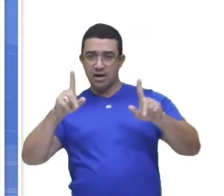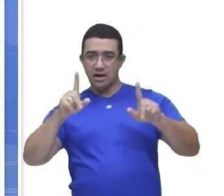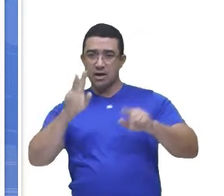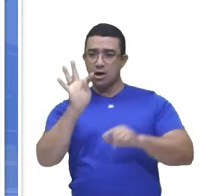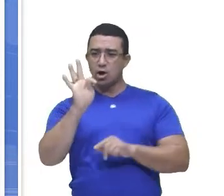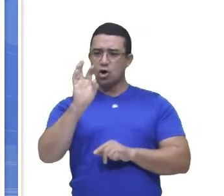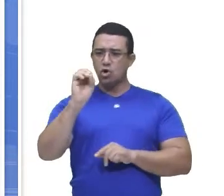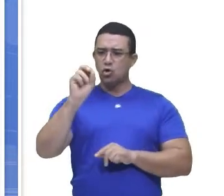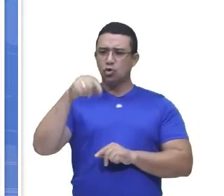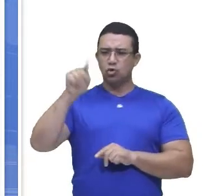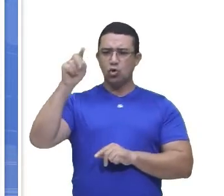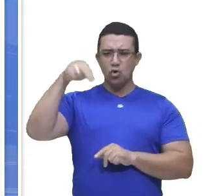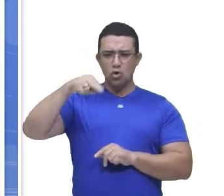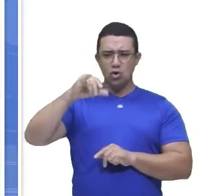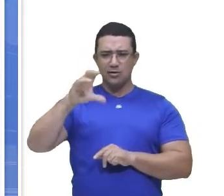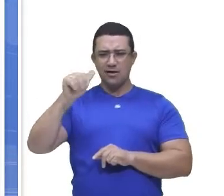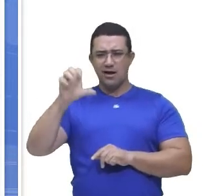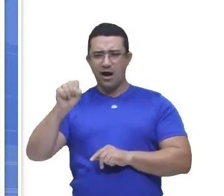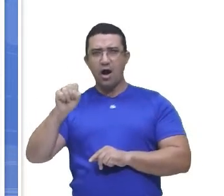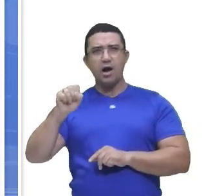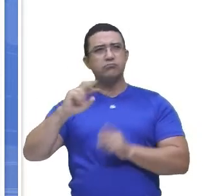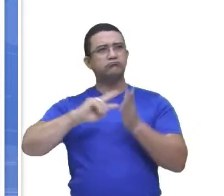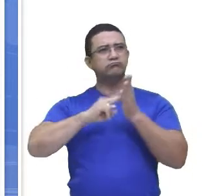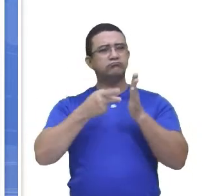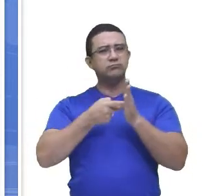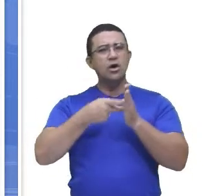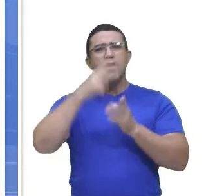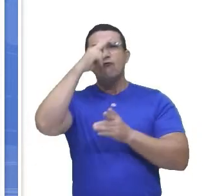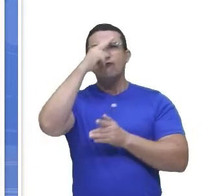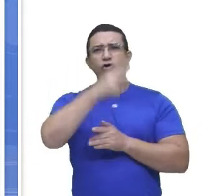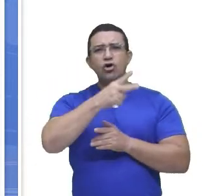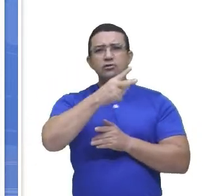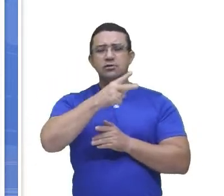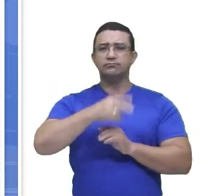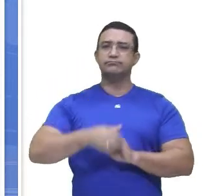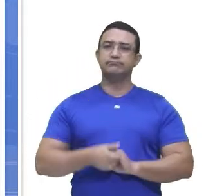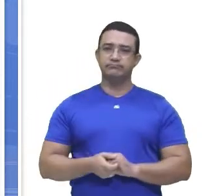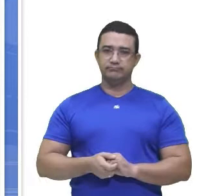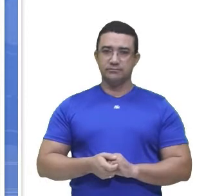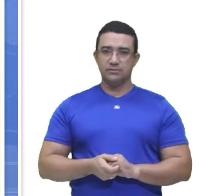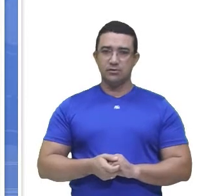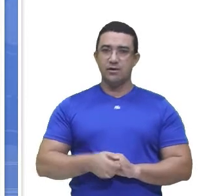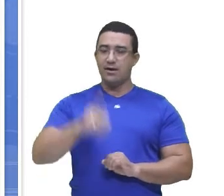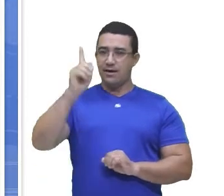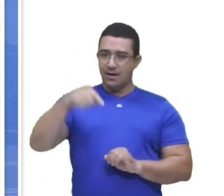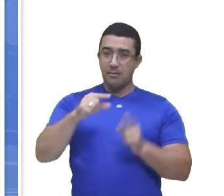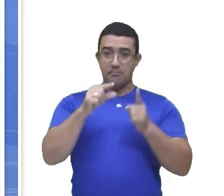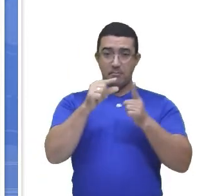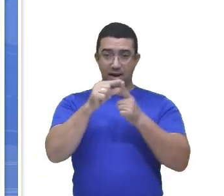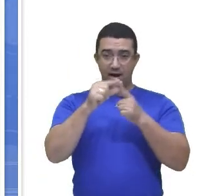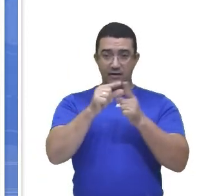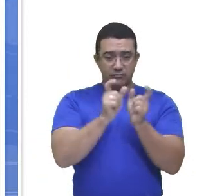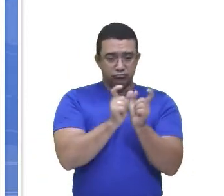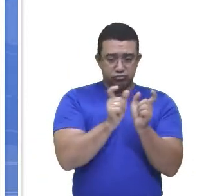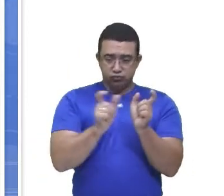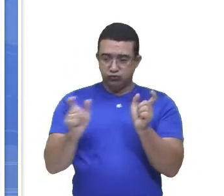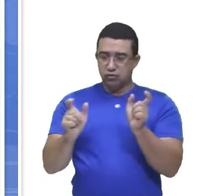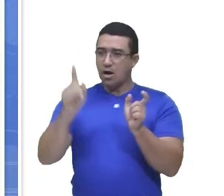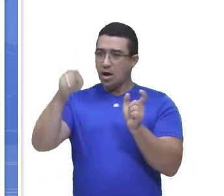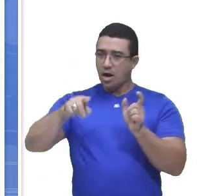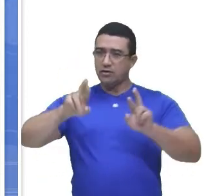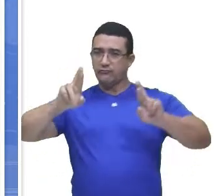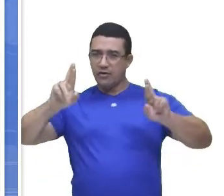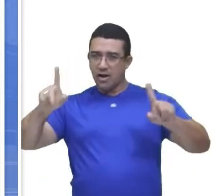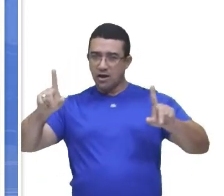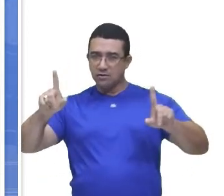tônico, força. Nós estamos falando aqui de sílabas, né? Palavras cujas sílabas tônicas são diferentes